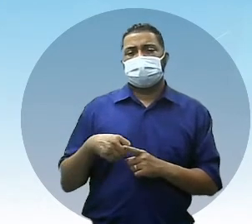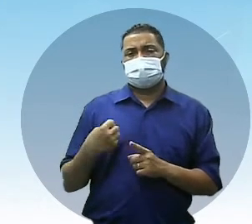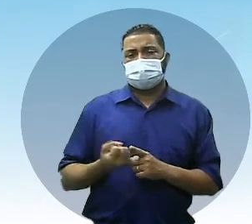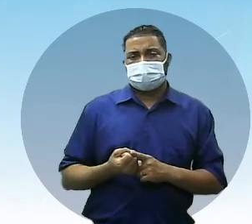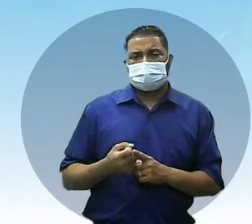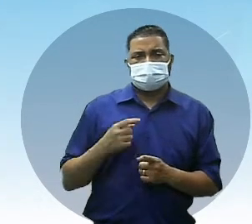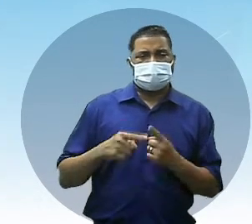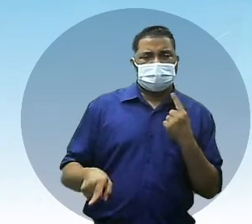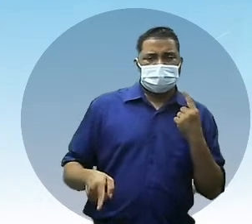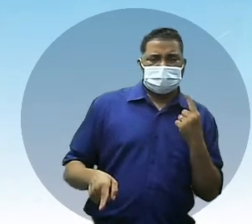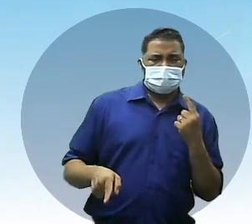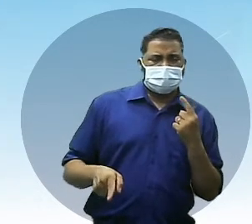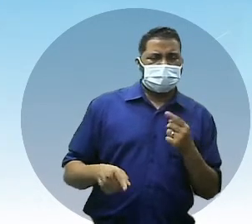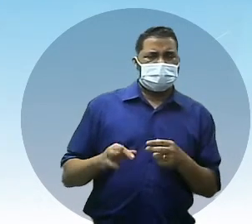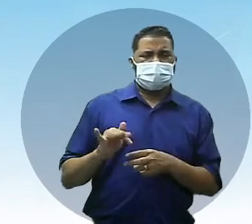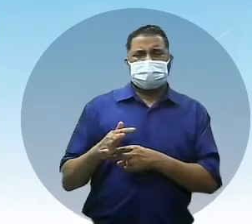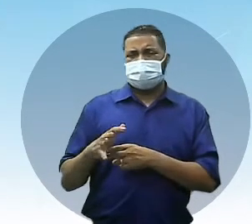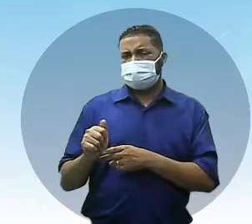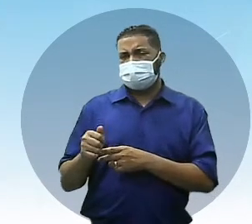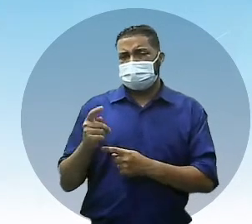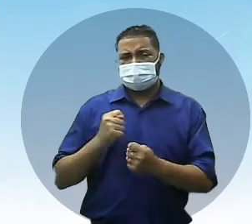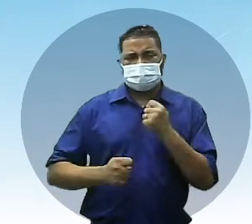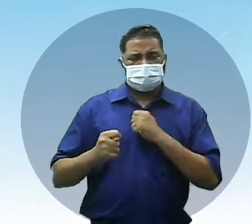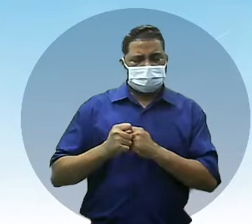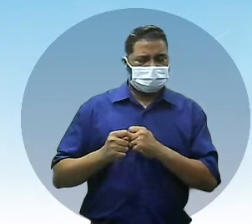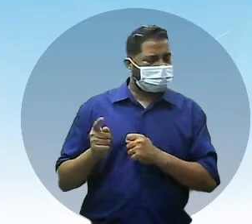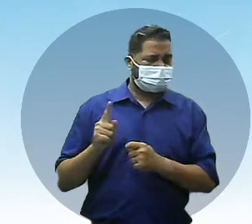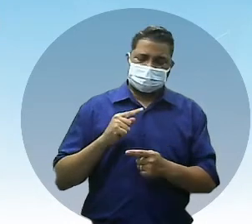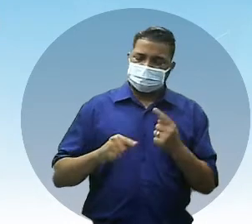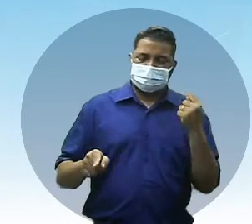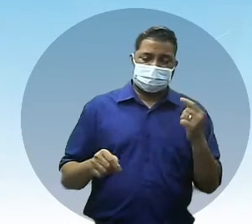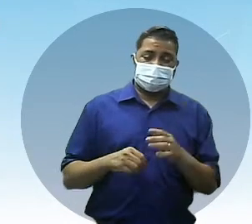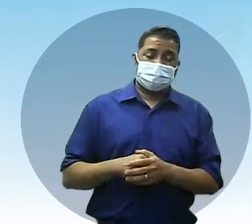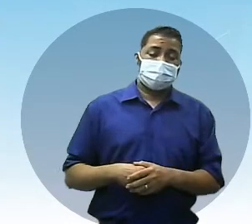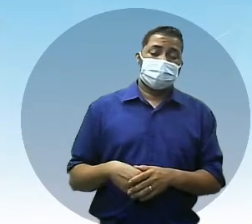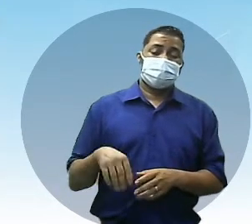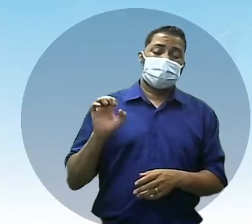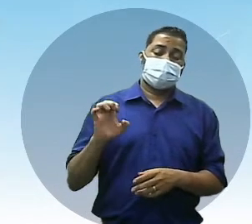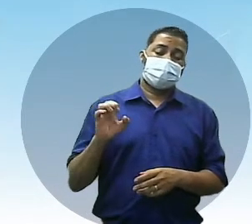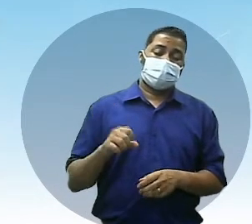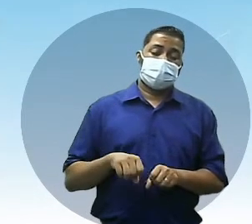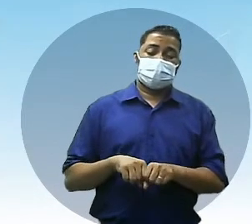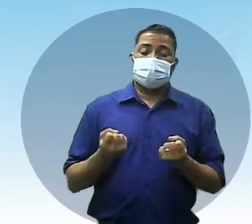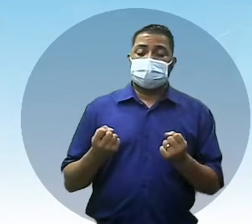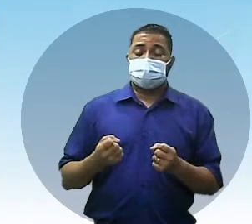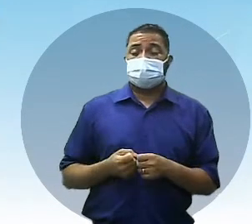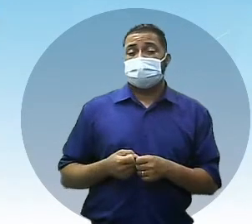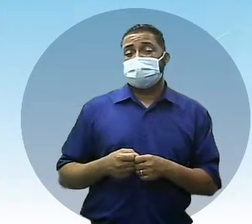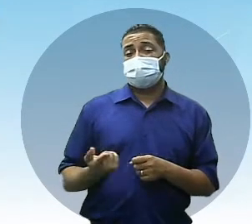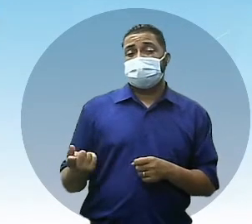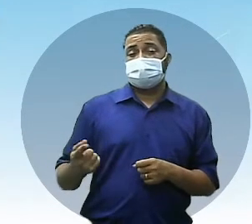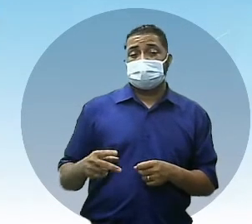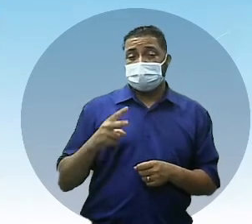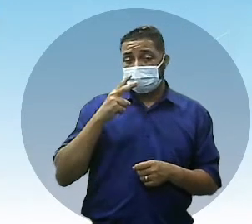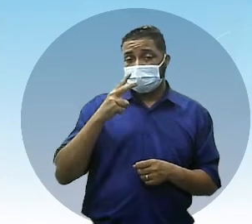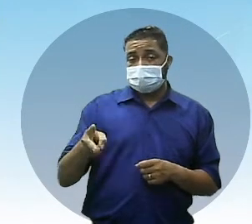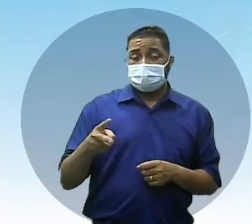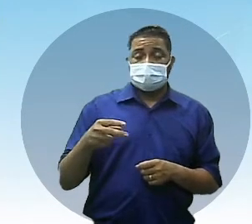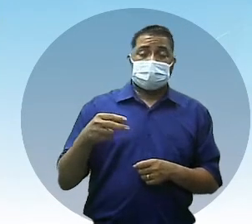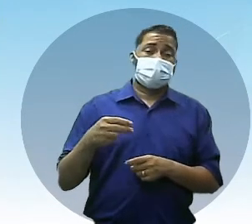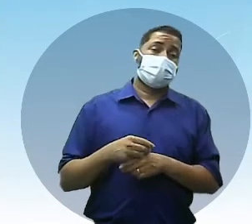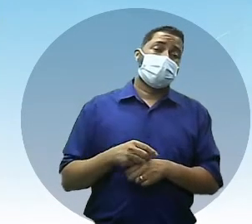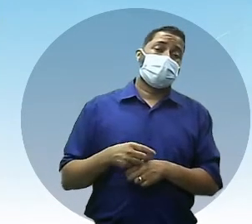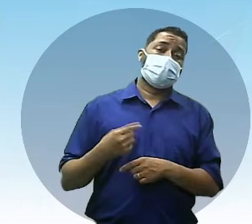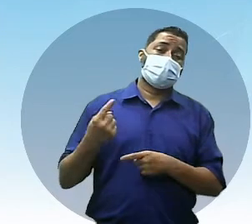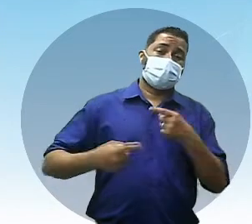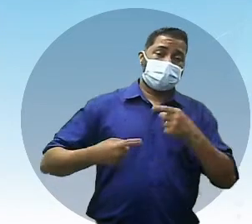reformas econômicas. Nananina, não tem nada a ver com isso. Letra E, o rompimento com as forças políticas de esquerda que o